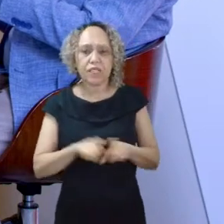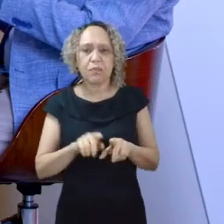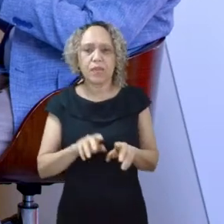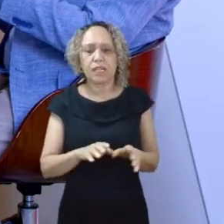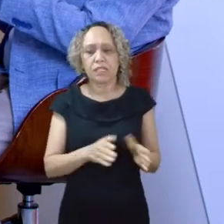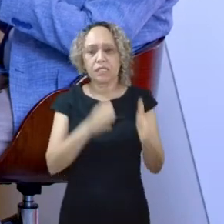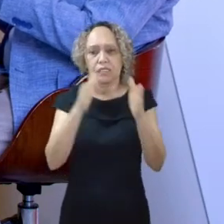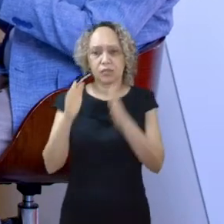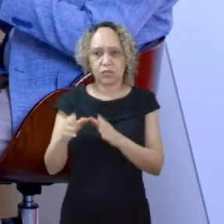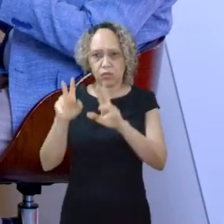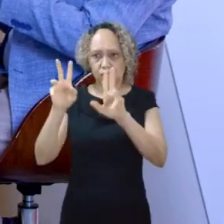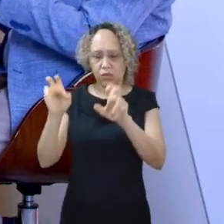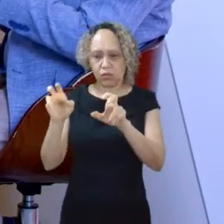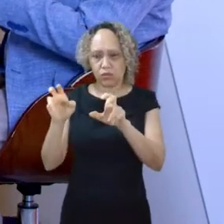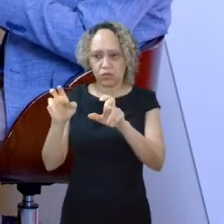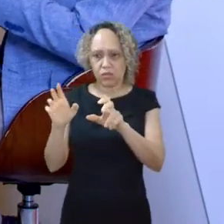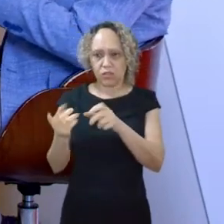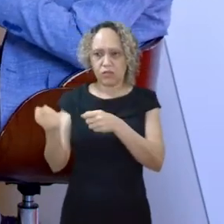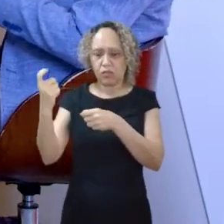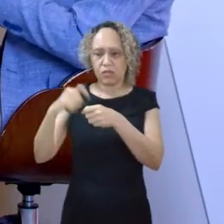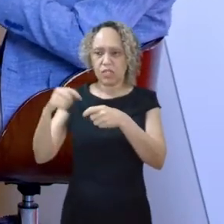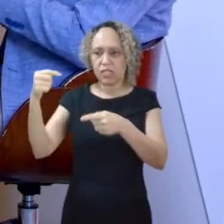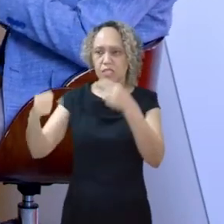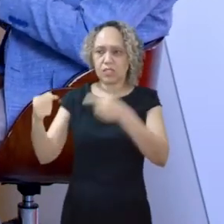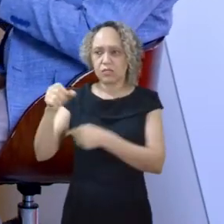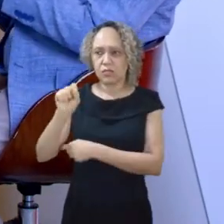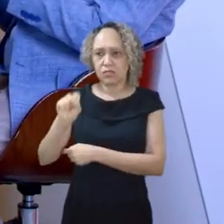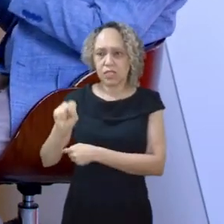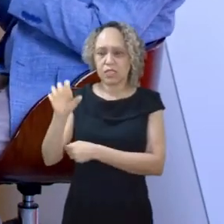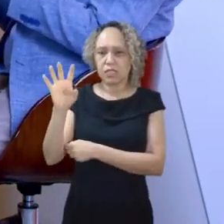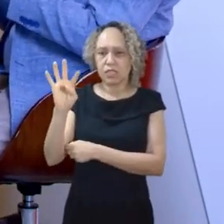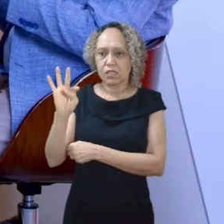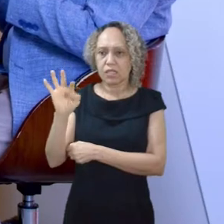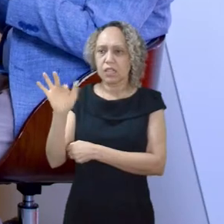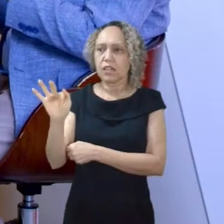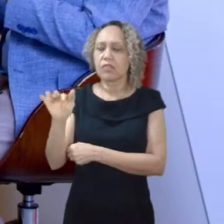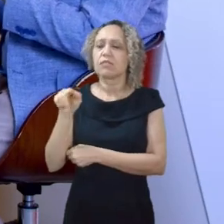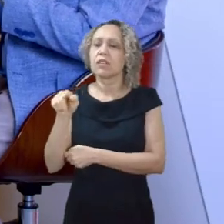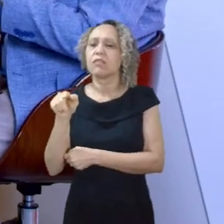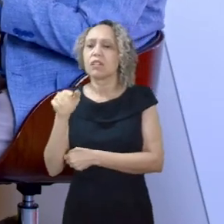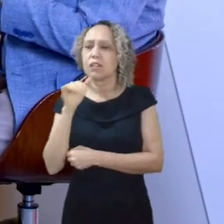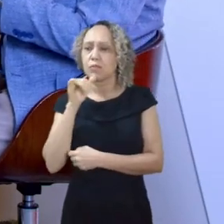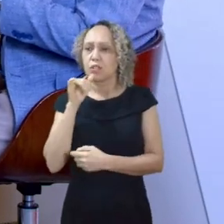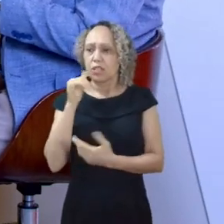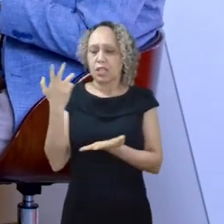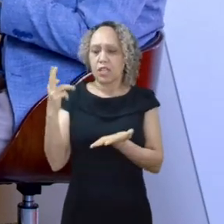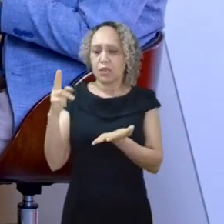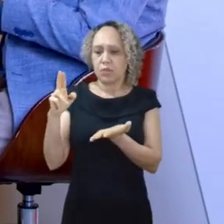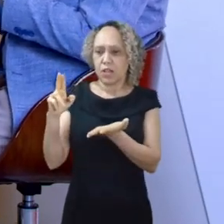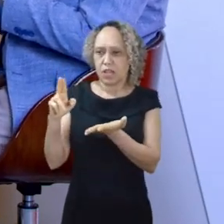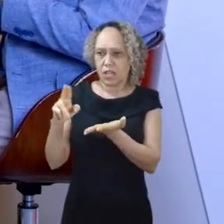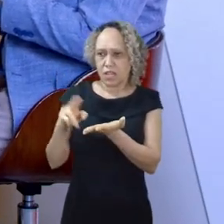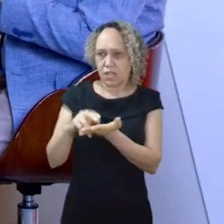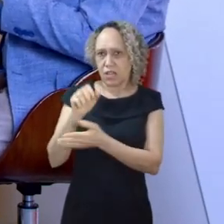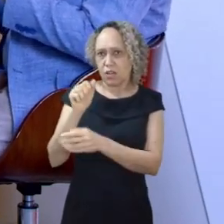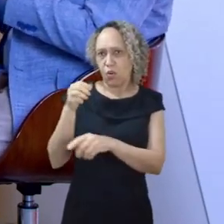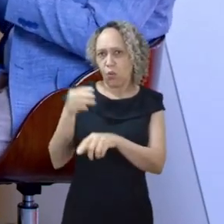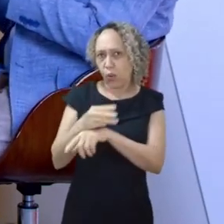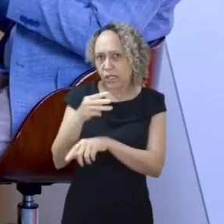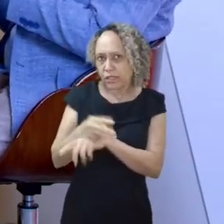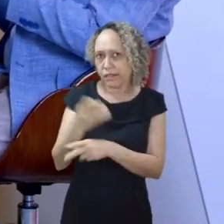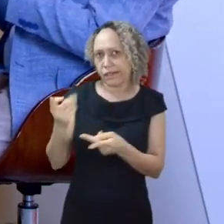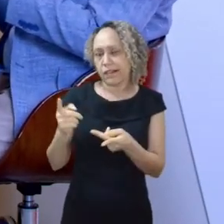que é a possibilidade da suspensão de aplicativos de mensagens como o WhatsApp, né? Quem não se lembra